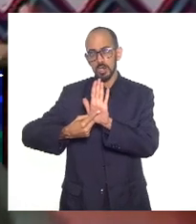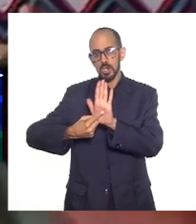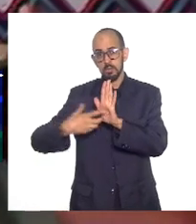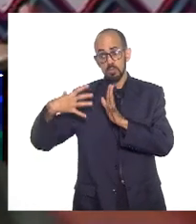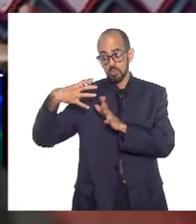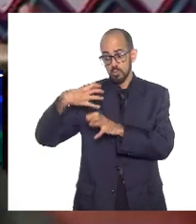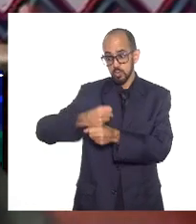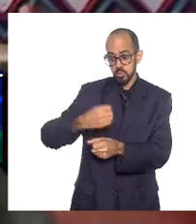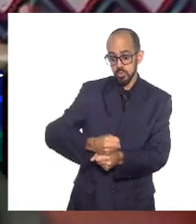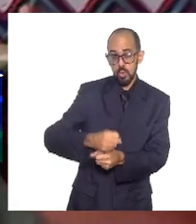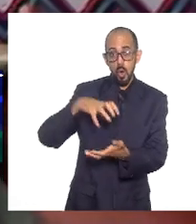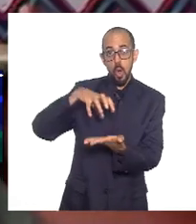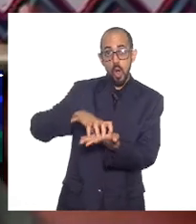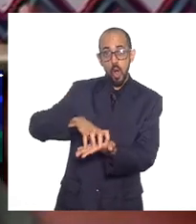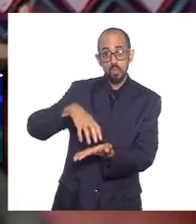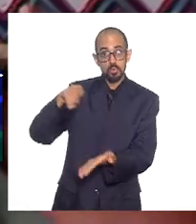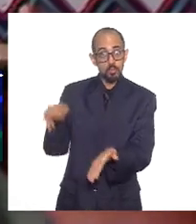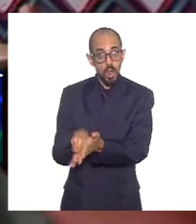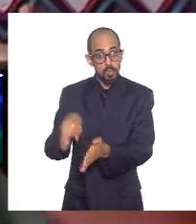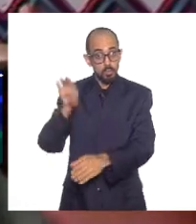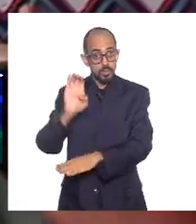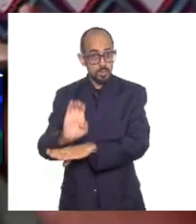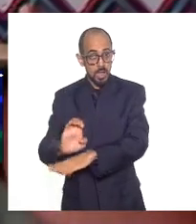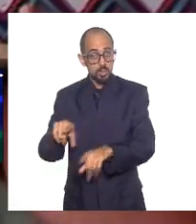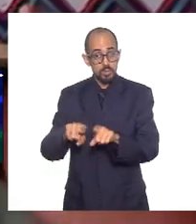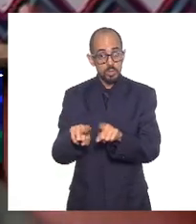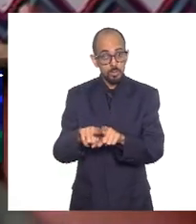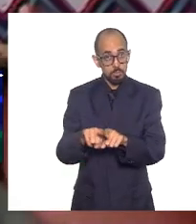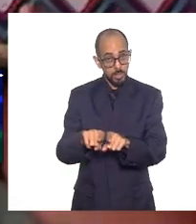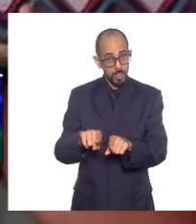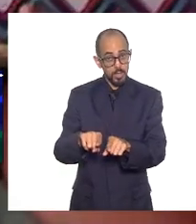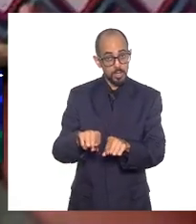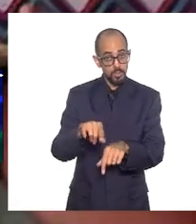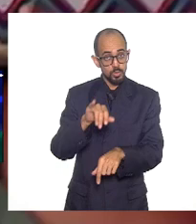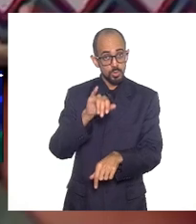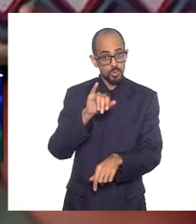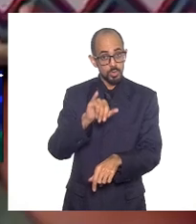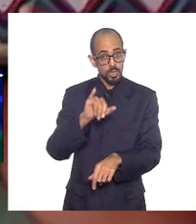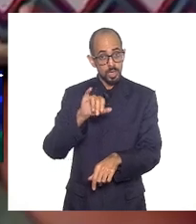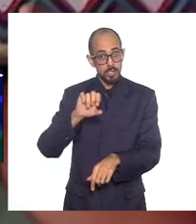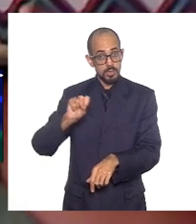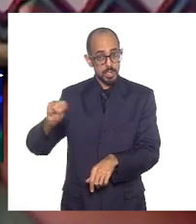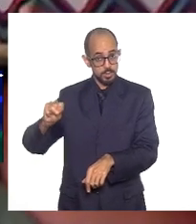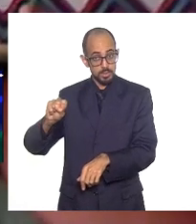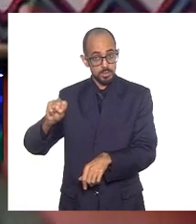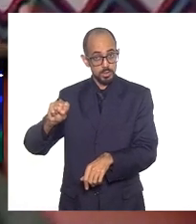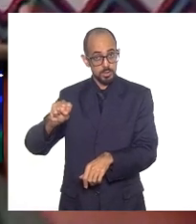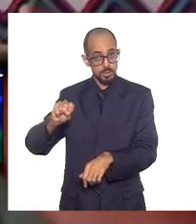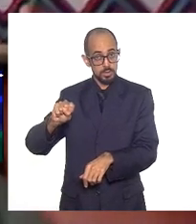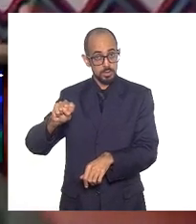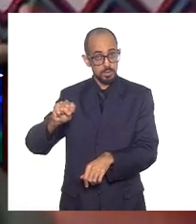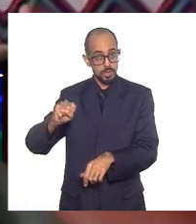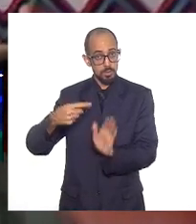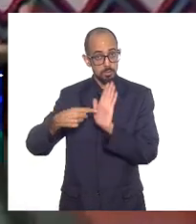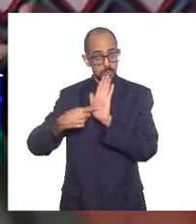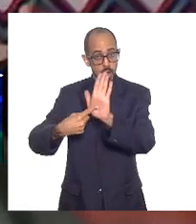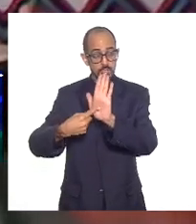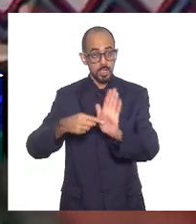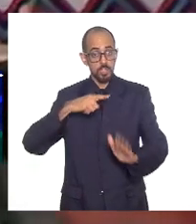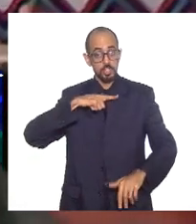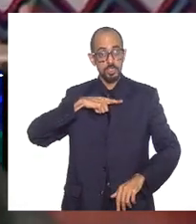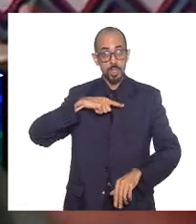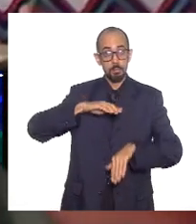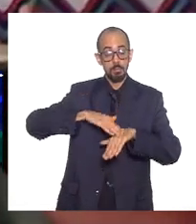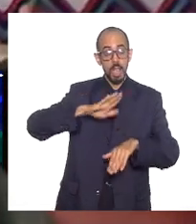por órgão de Estado e do Instituto de Segurança Pública, dão conta de que a gente tem mais de 60 mil